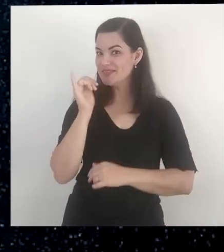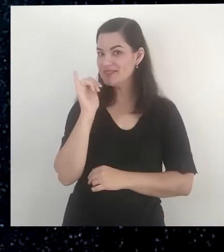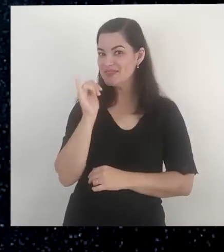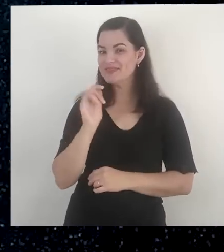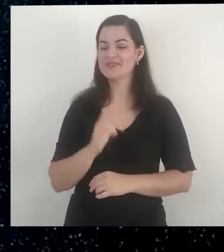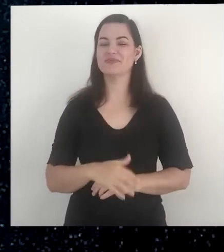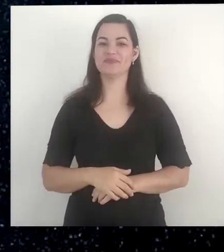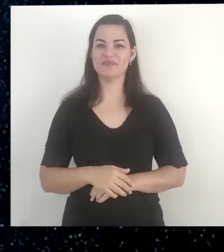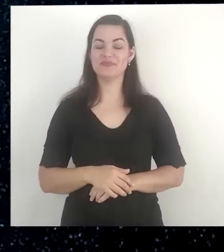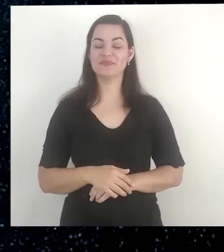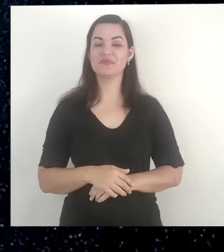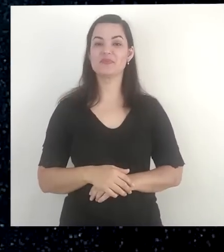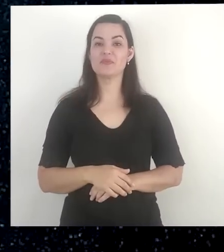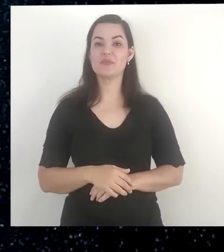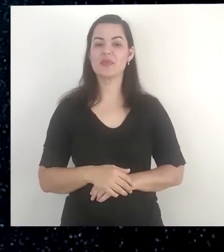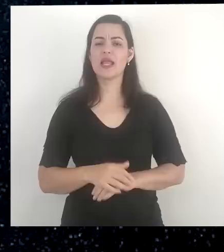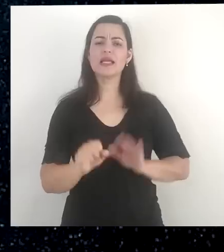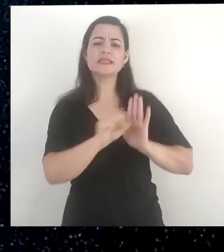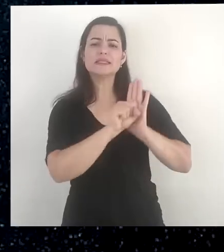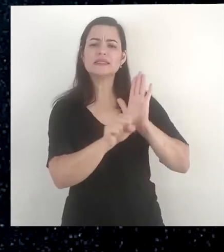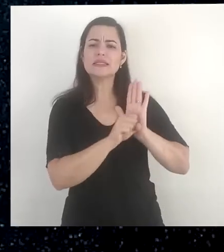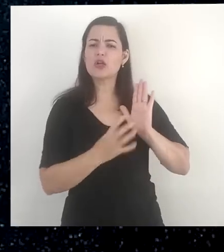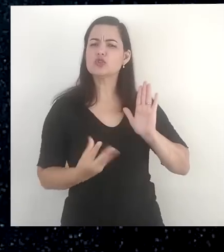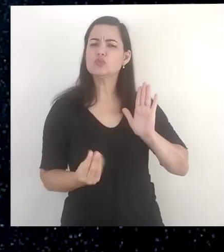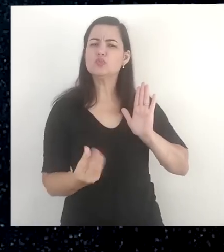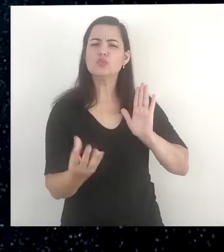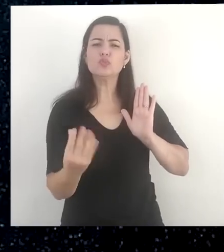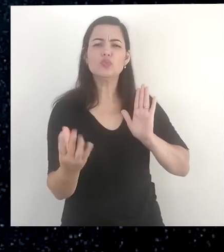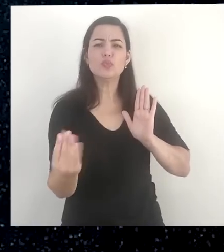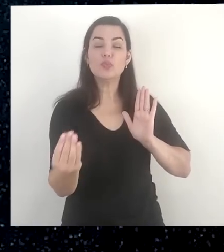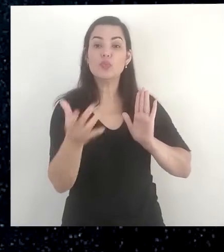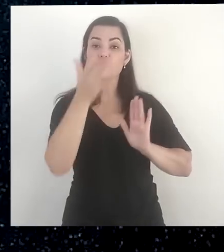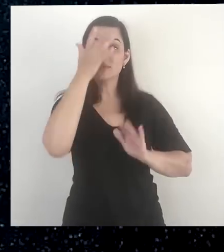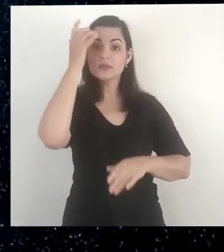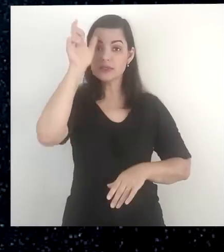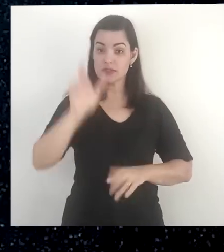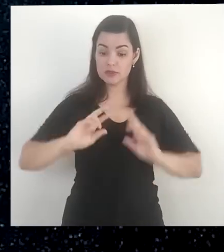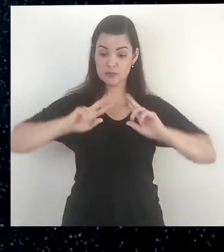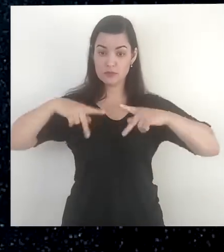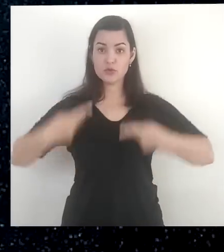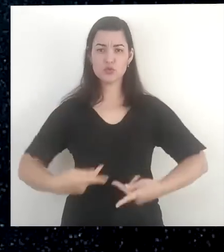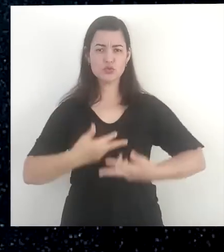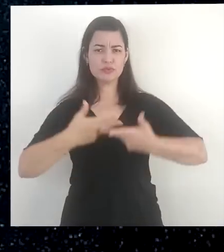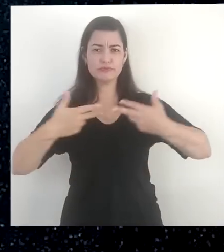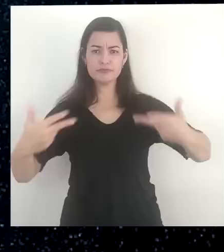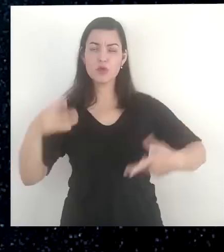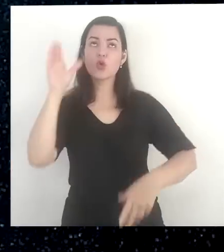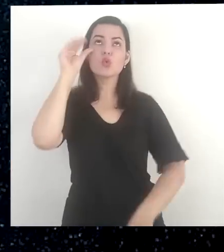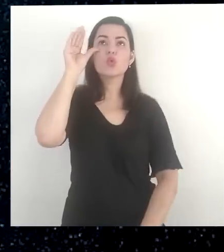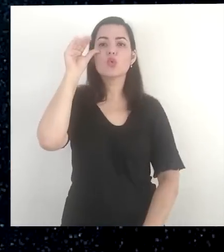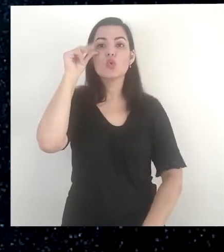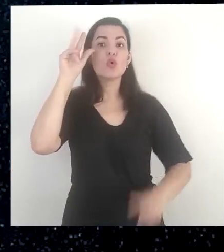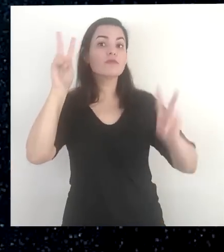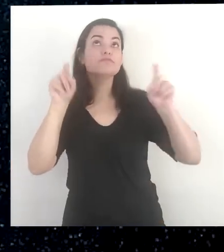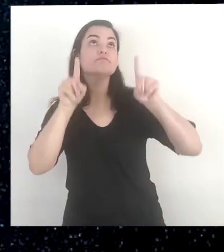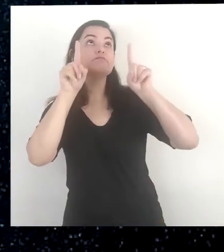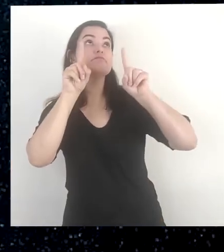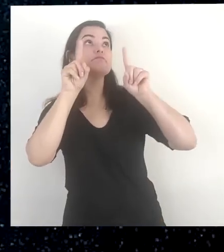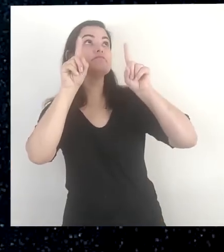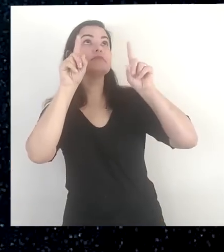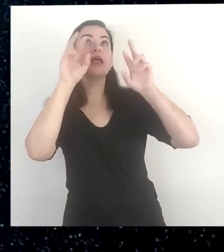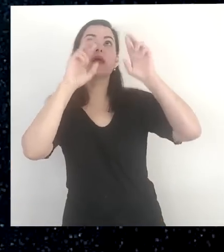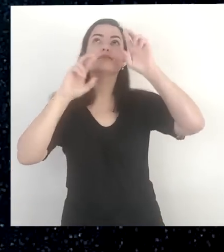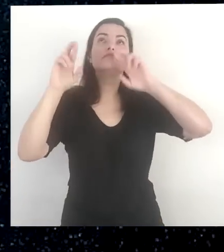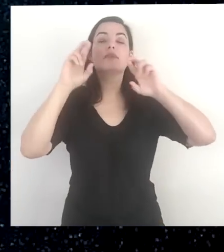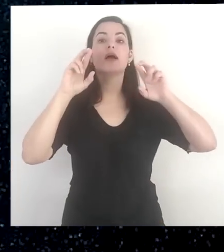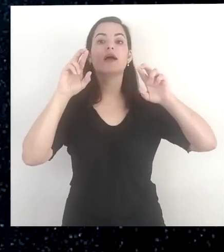contar. Durante muitos séculos, a curiosidade do ser humano sobre o espaço e tudo que se encontra no